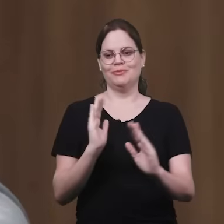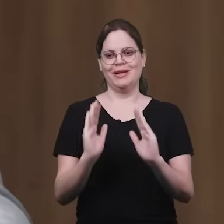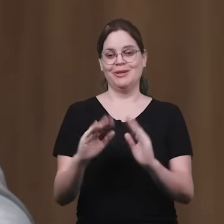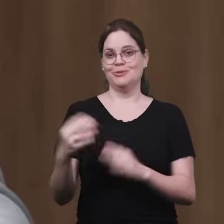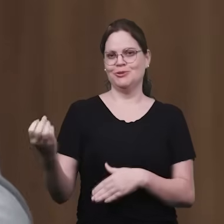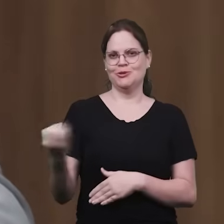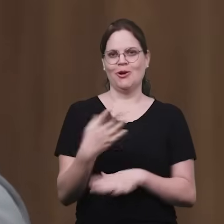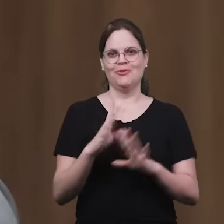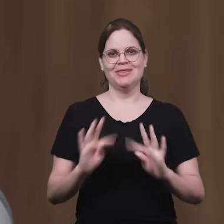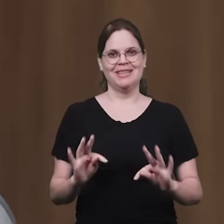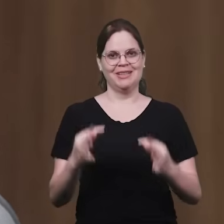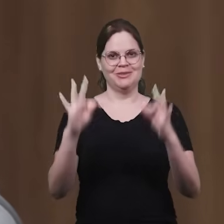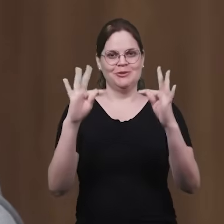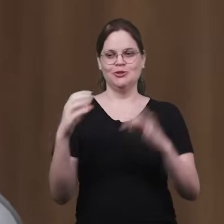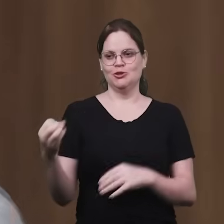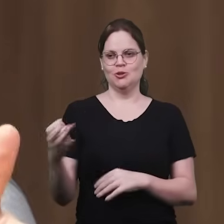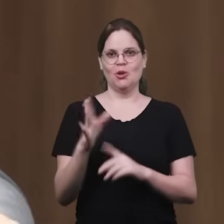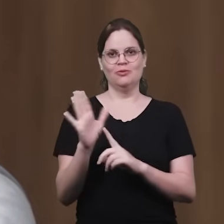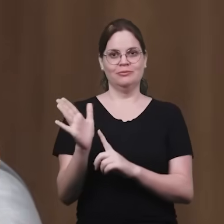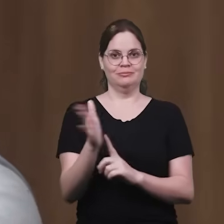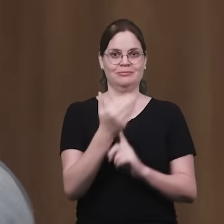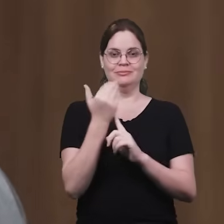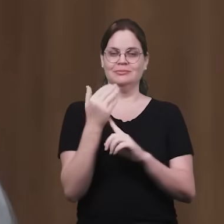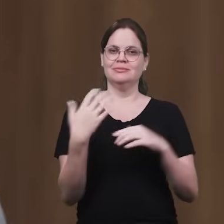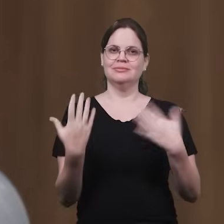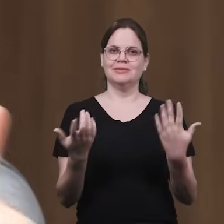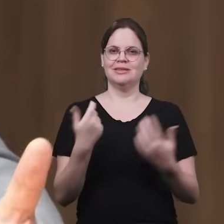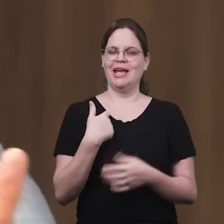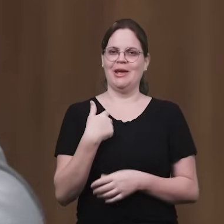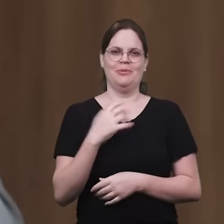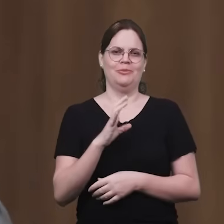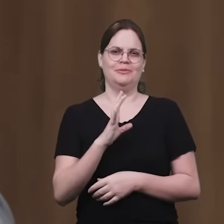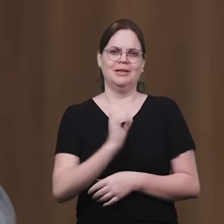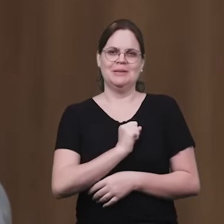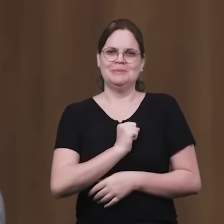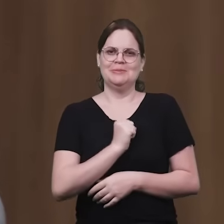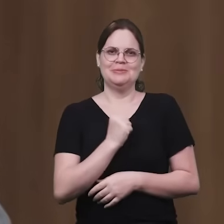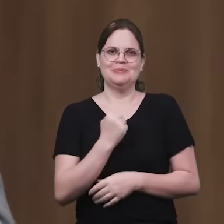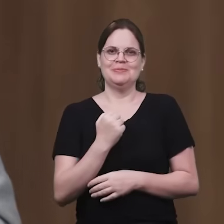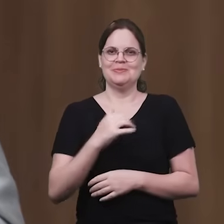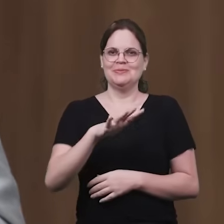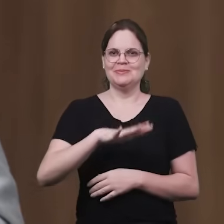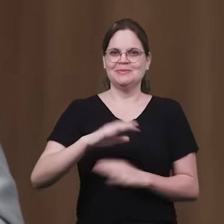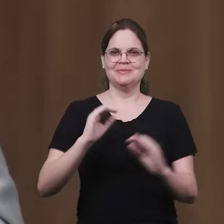novas tecnologias, às novas possibilidades. Por isso, e assim, para mim é uma paixão estar sempre